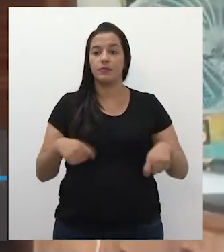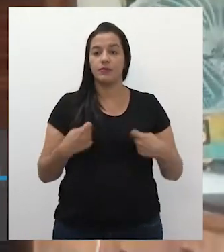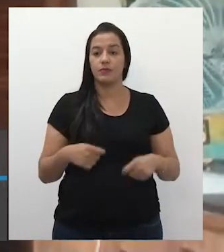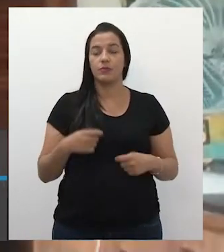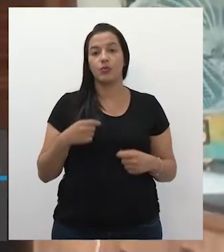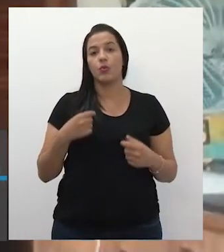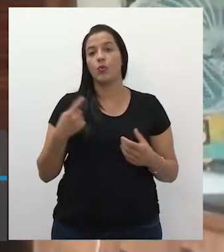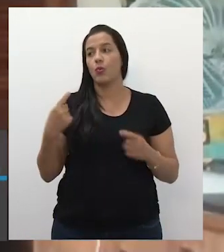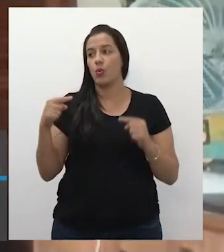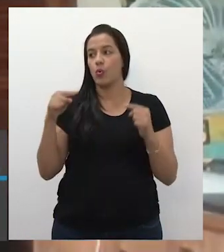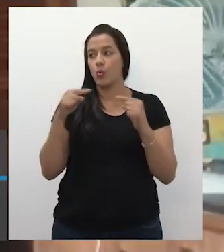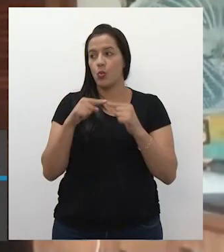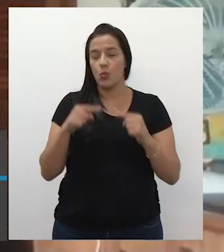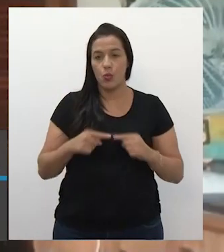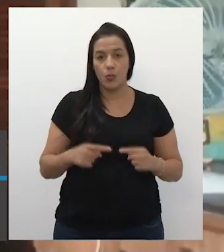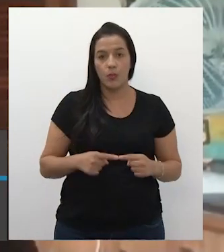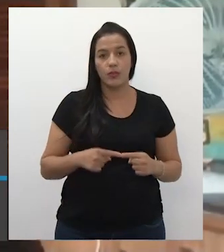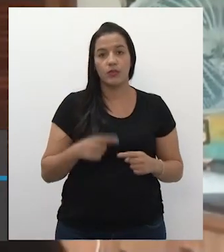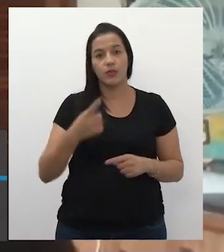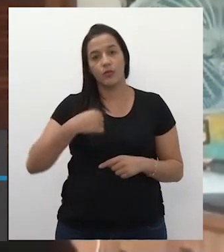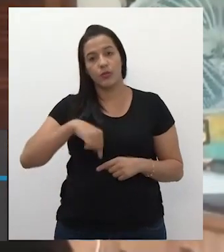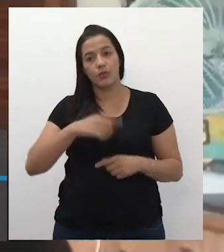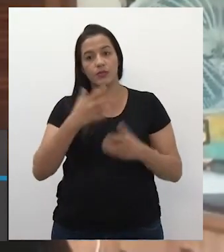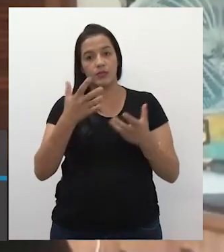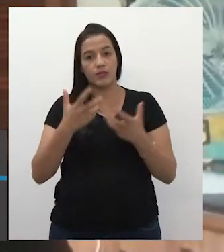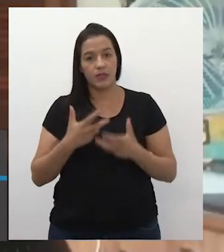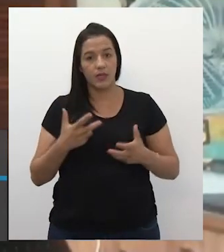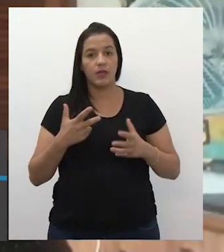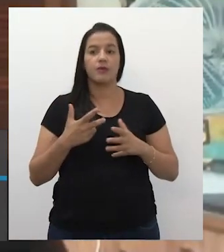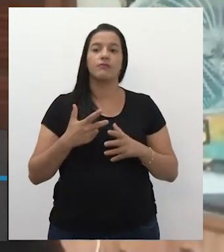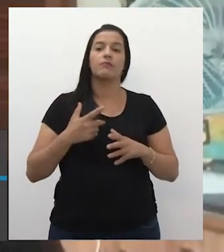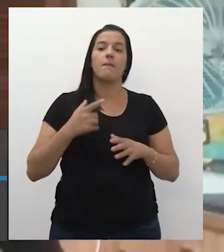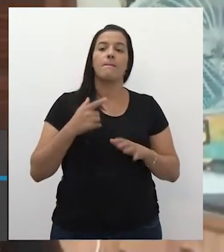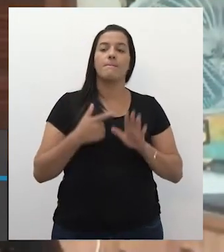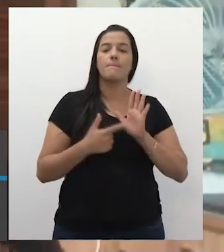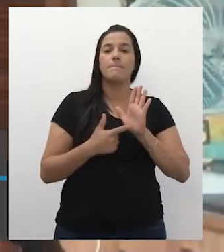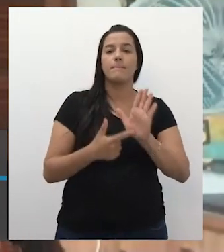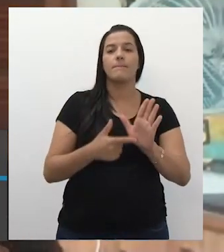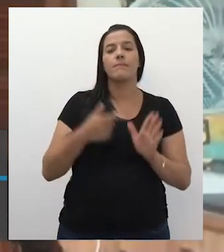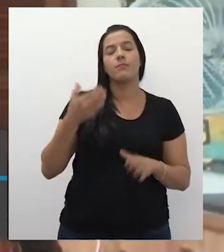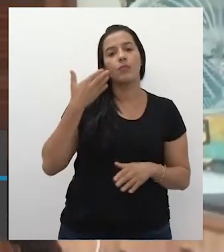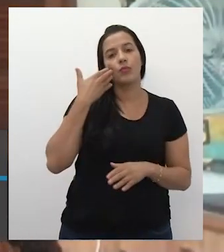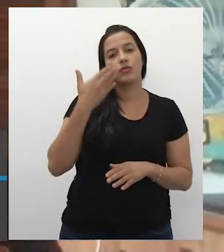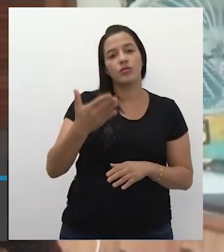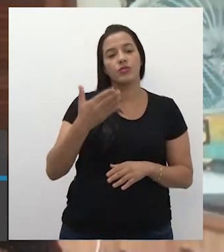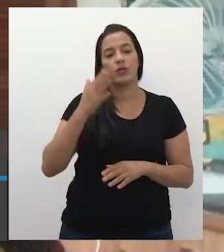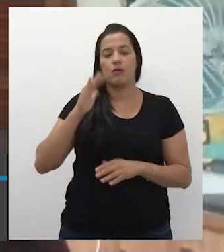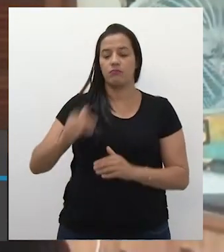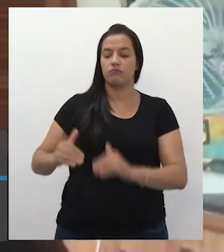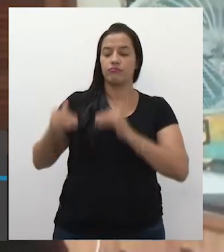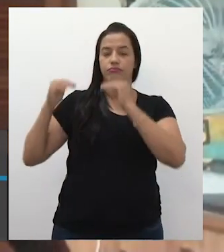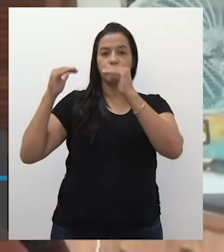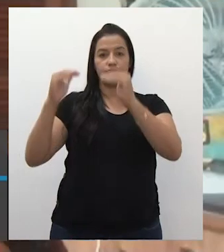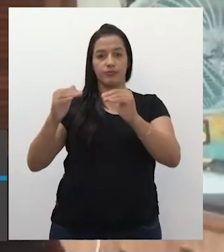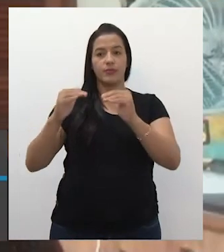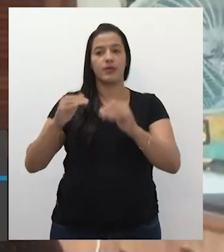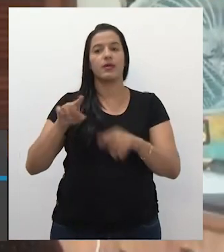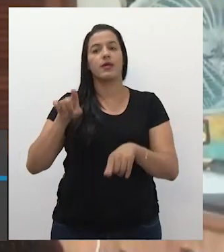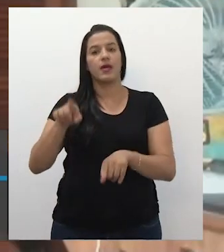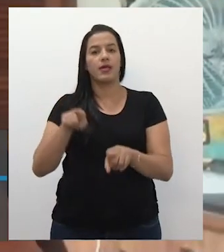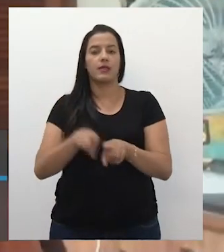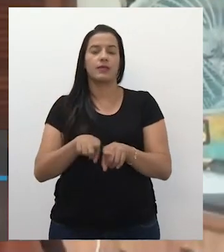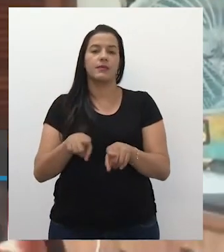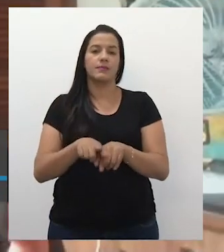comum. A gente deseja formar para a autonomia. Desejar formar para a autonomia é